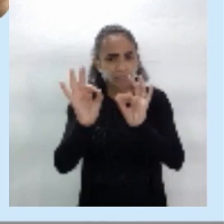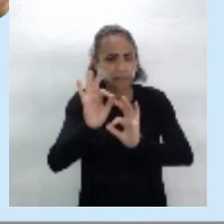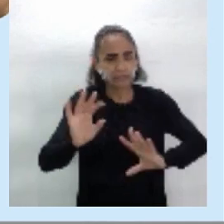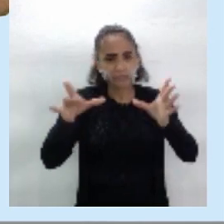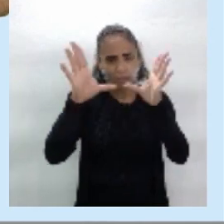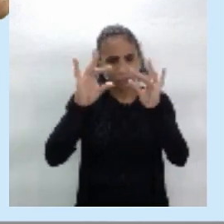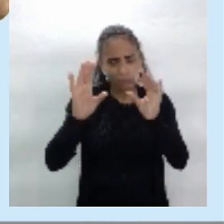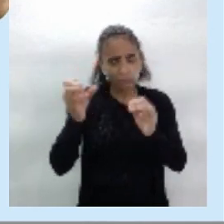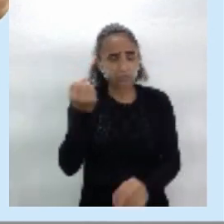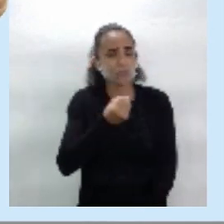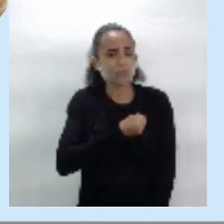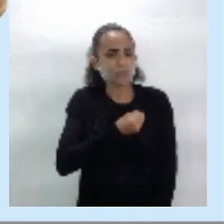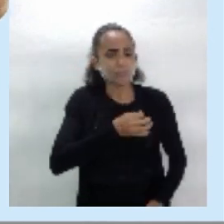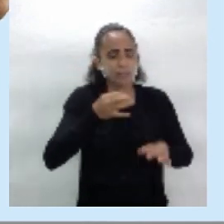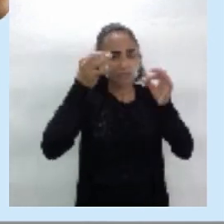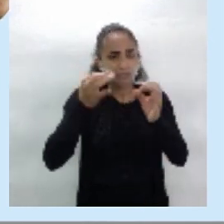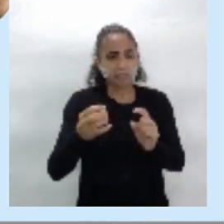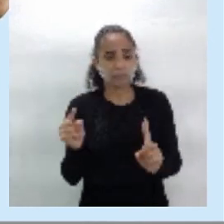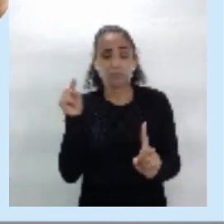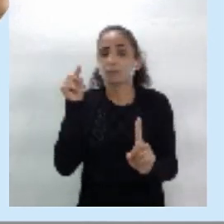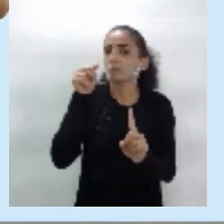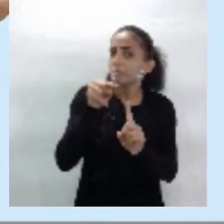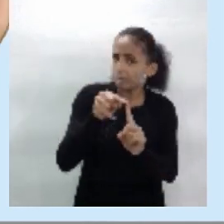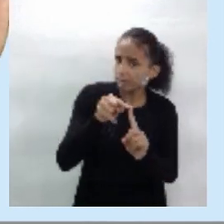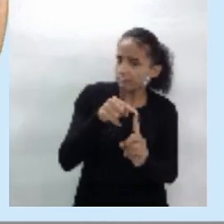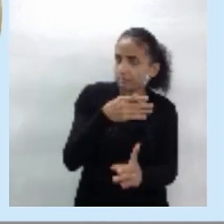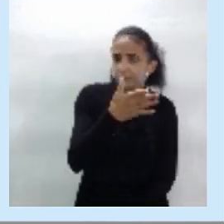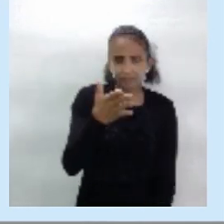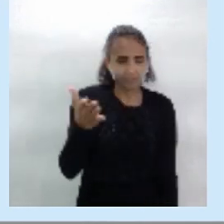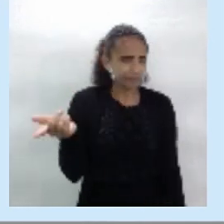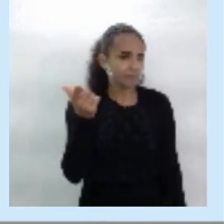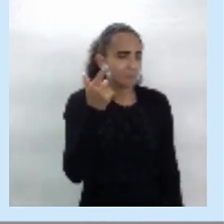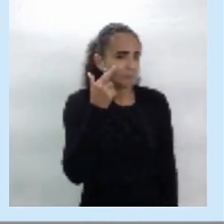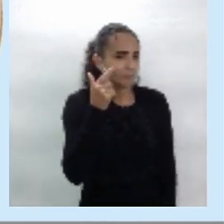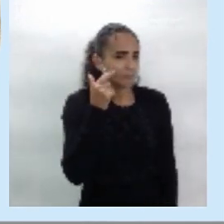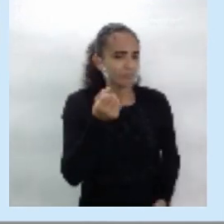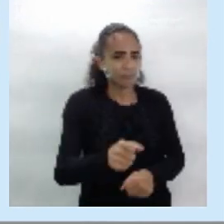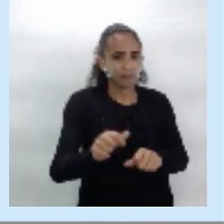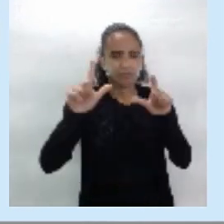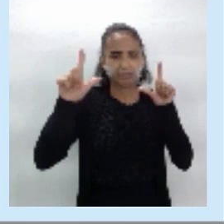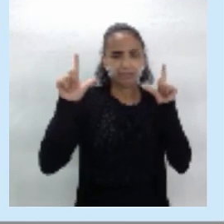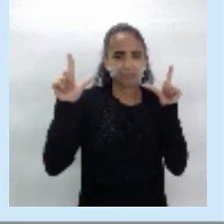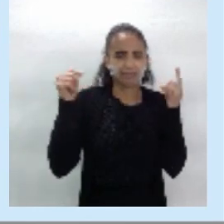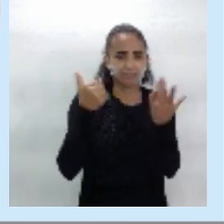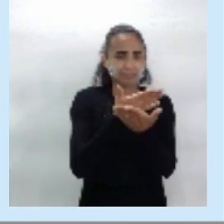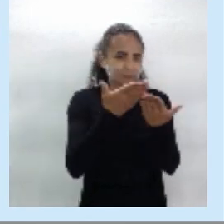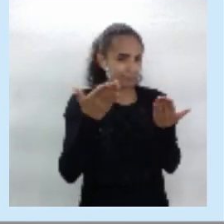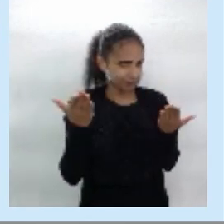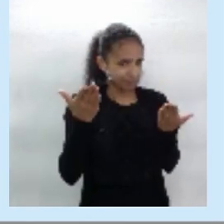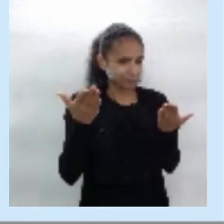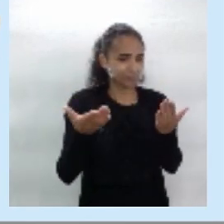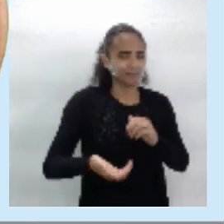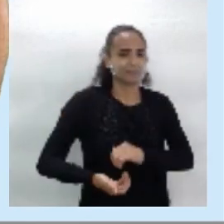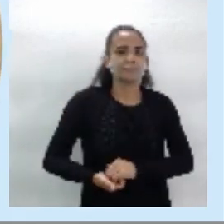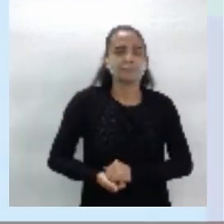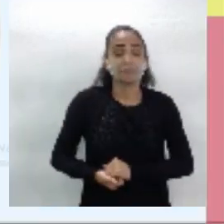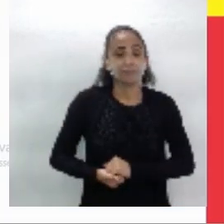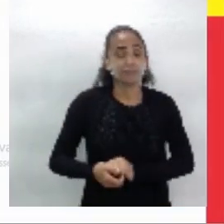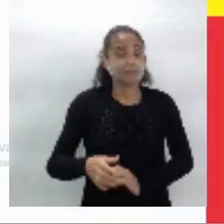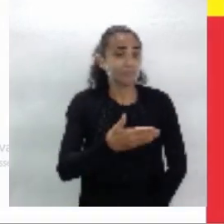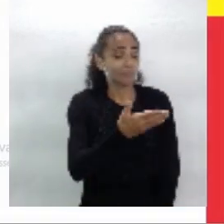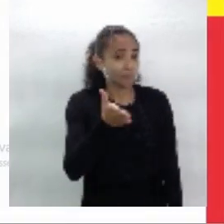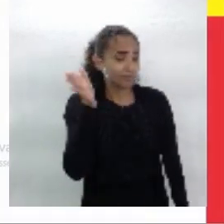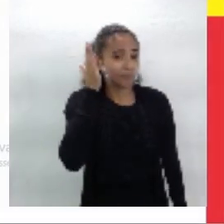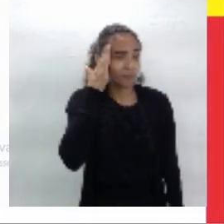número bem exato, beleza? Então, se liga aí na tela de vocês o seguinte. Então, a gente vai entender